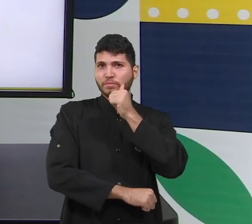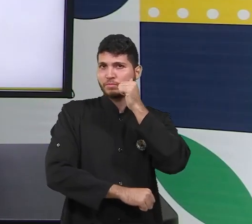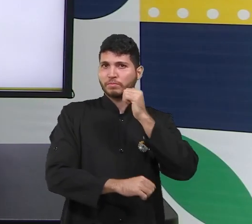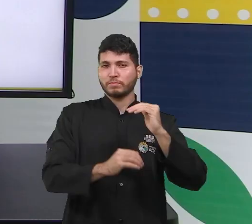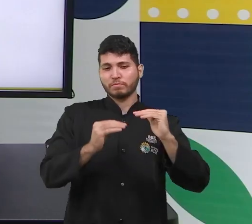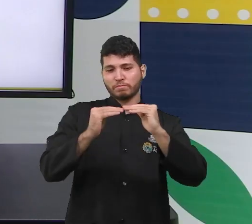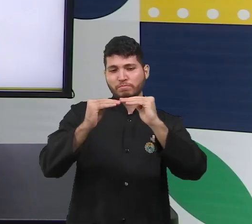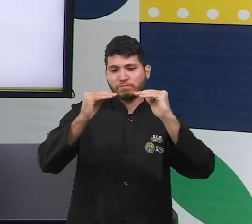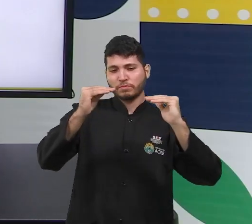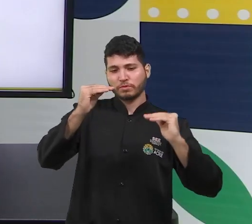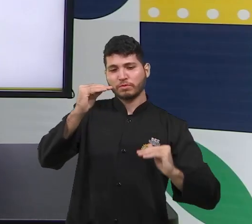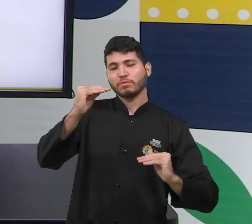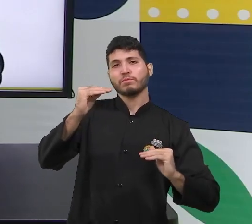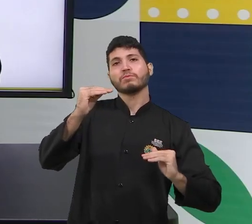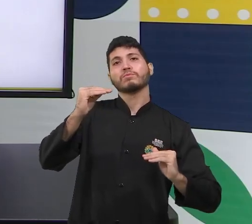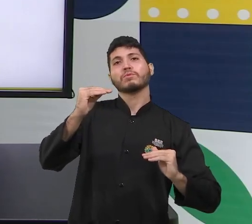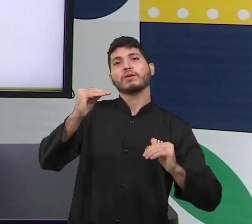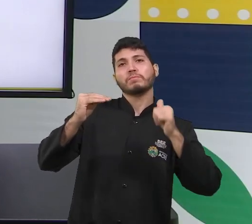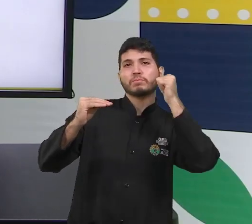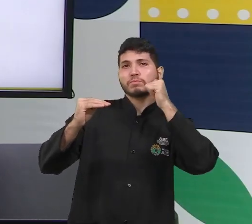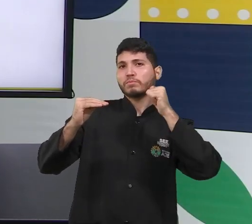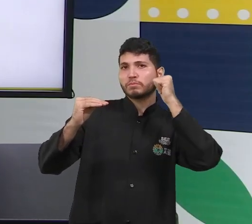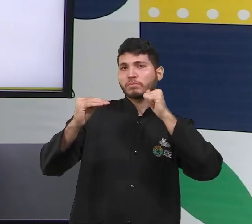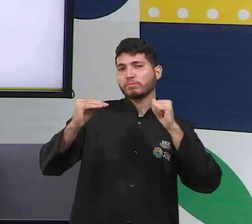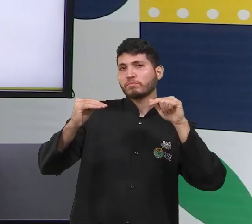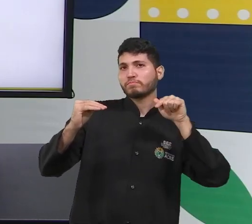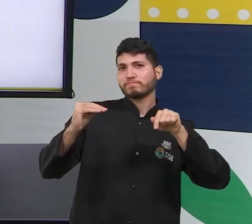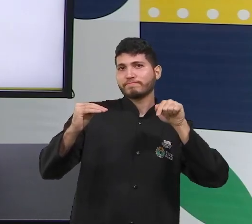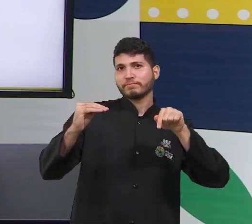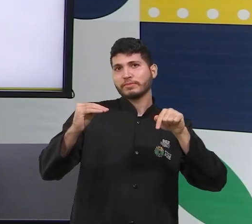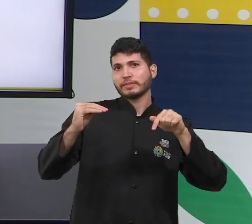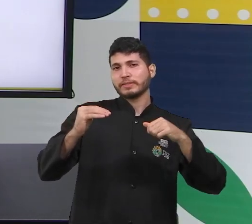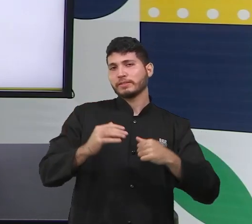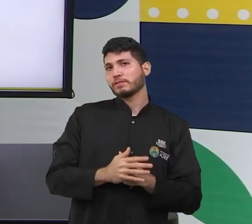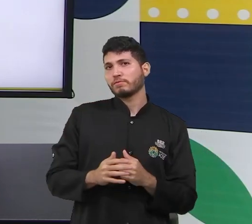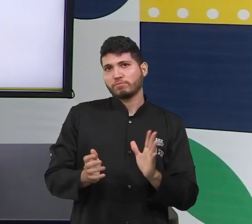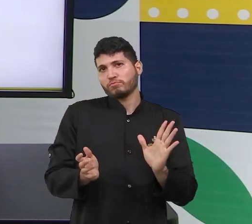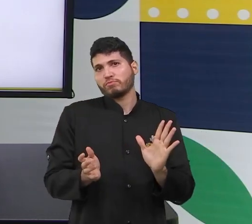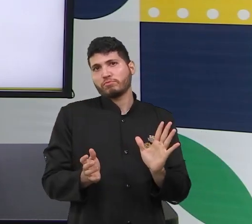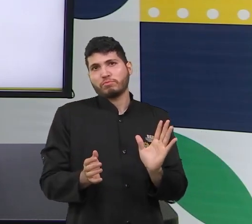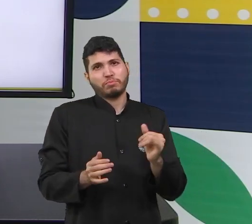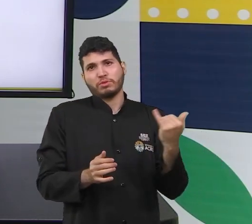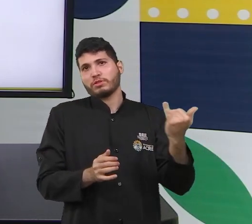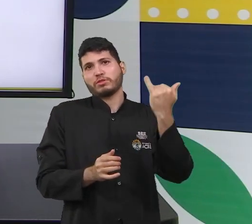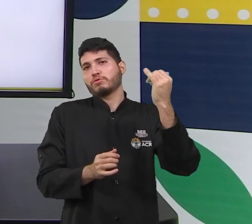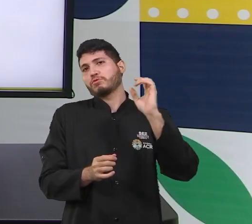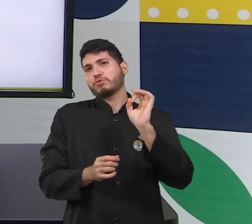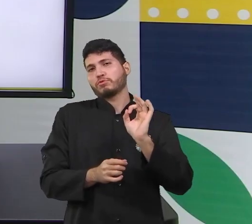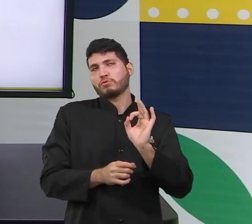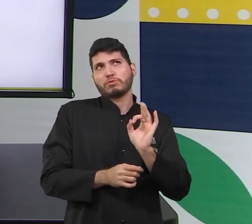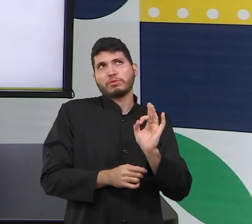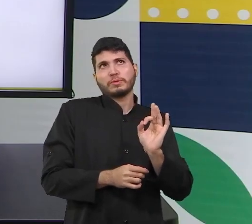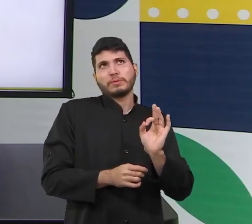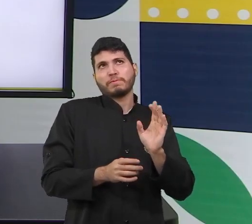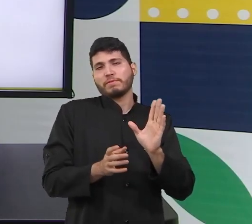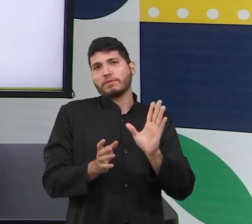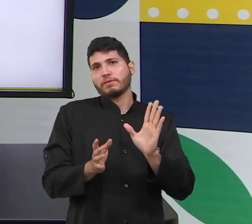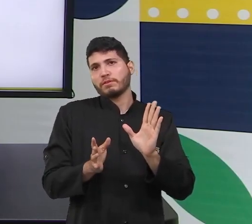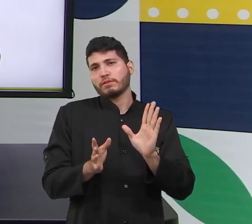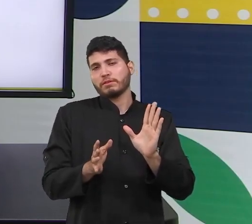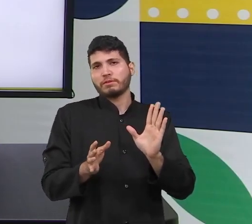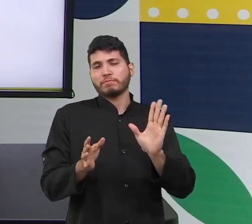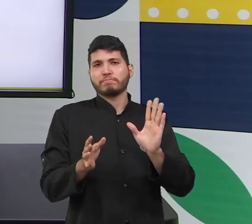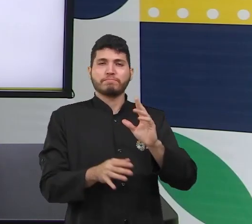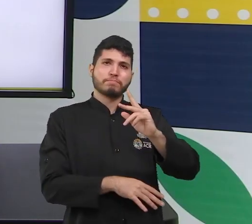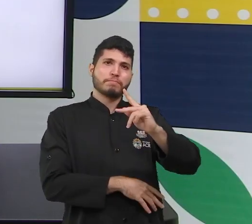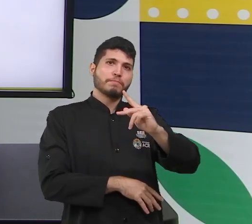ao homem e ela existia única e exclusivamente para procriar, para ter filhos. E ai dela se não desse